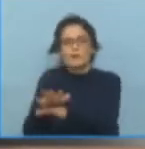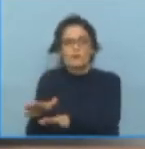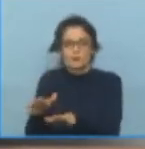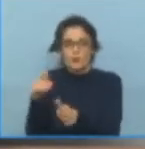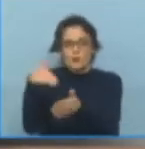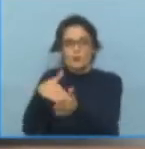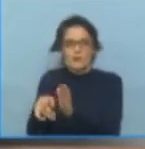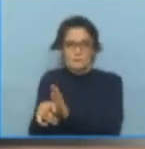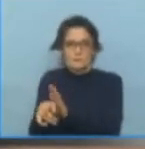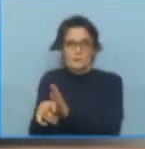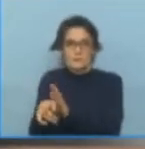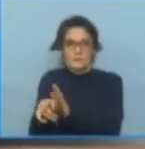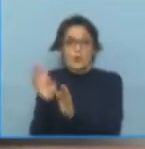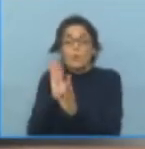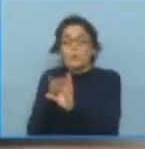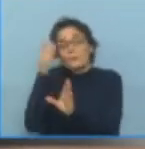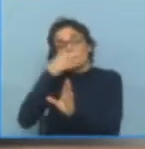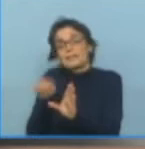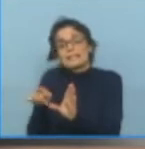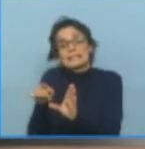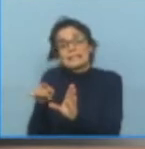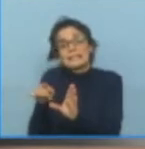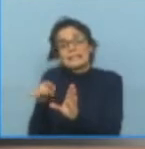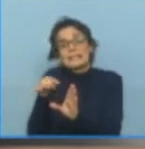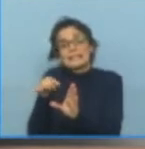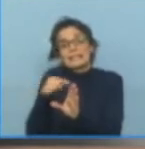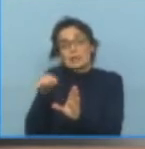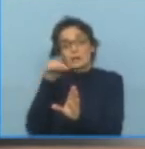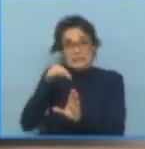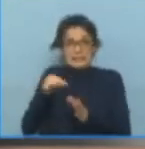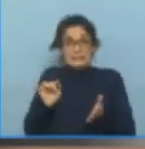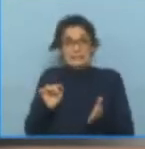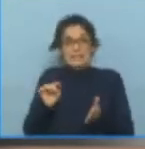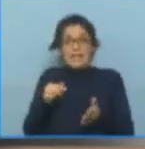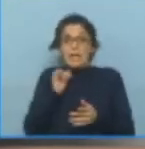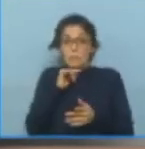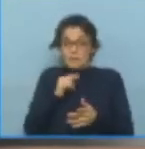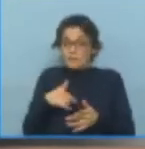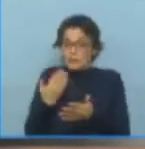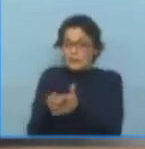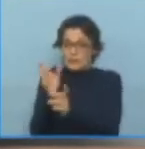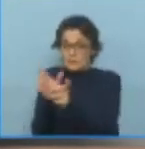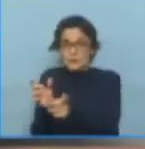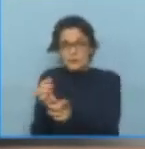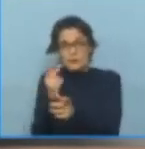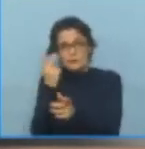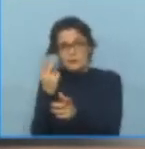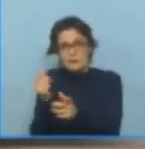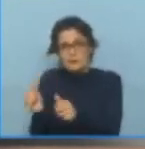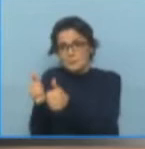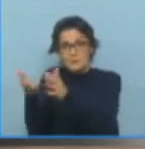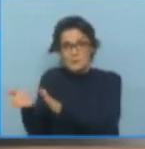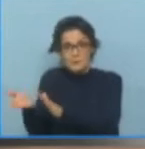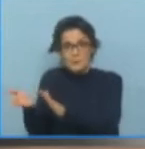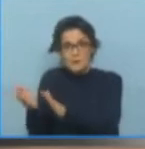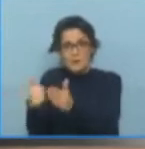que nós estamos cá, não é? E podemos deixar uma mensagem bonita. E depois esta dimensão espiritual nos